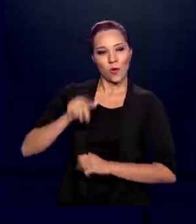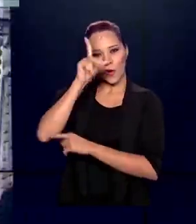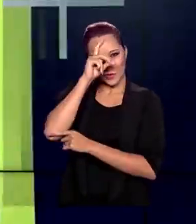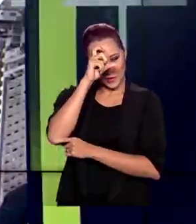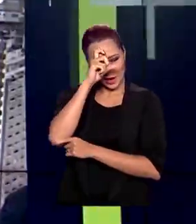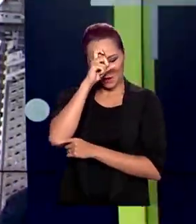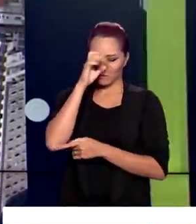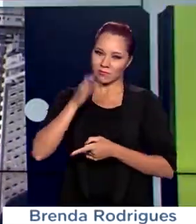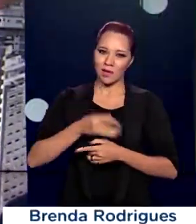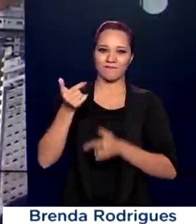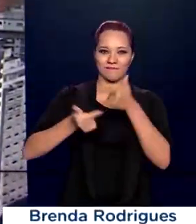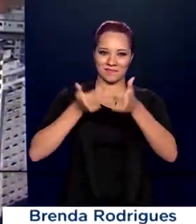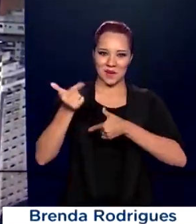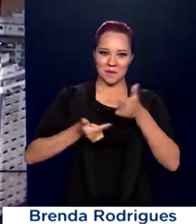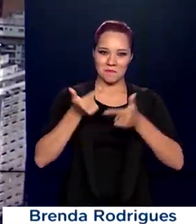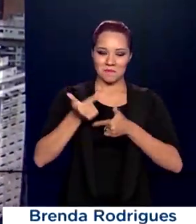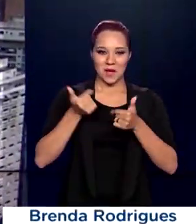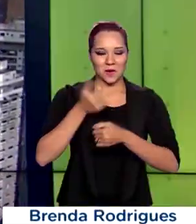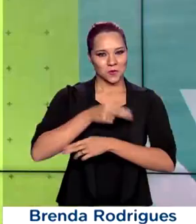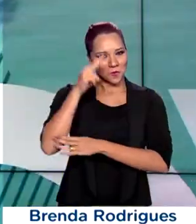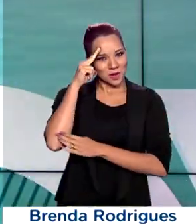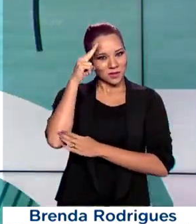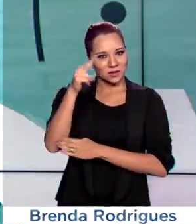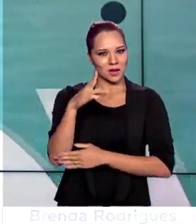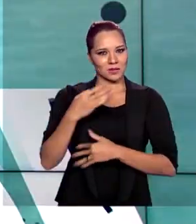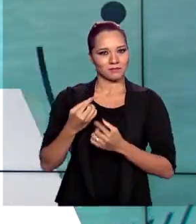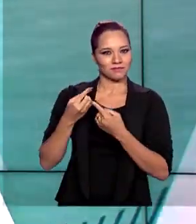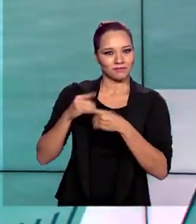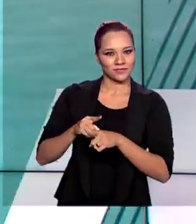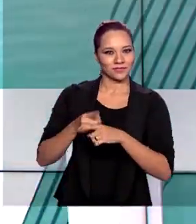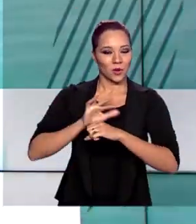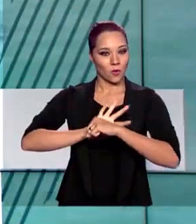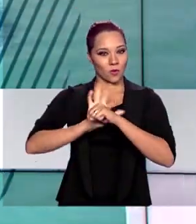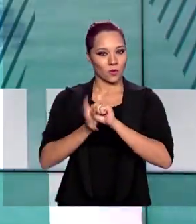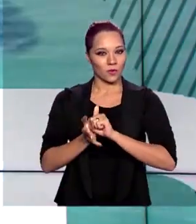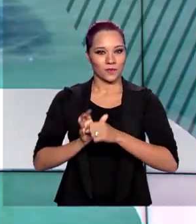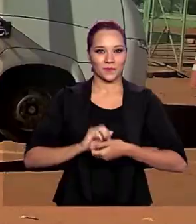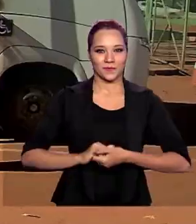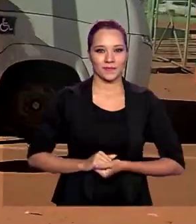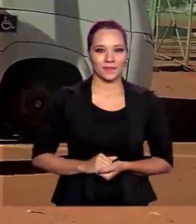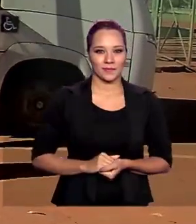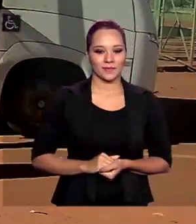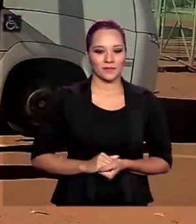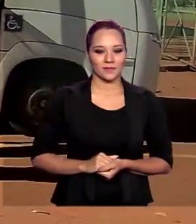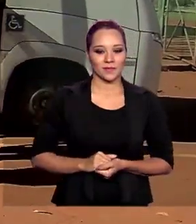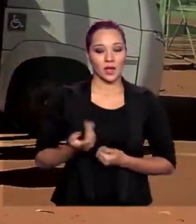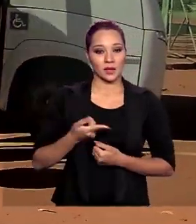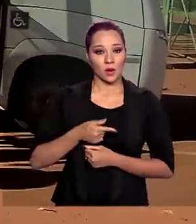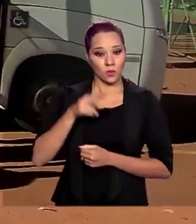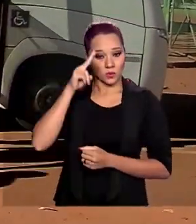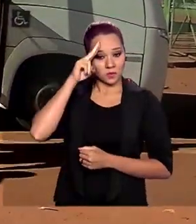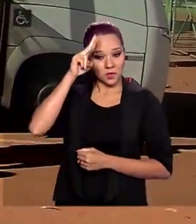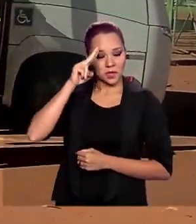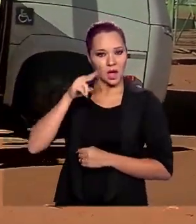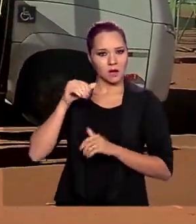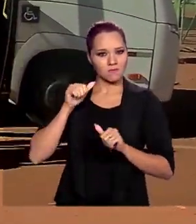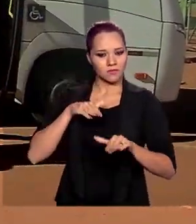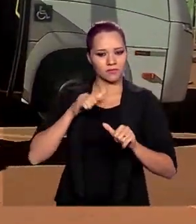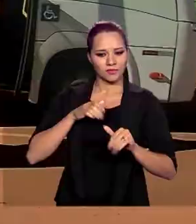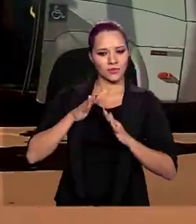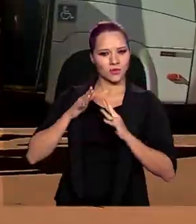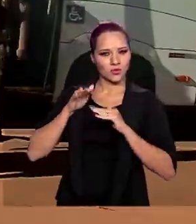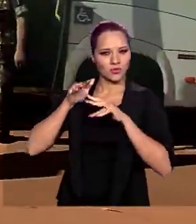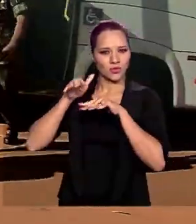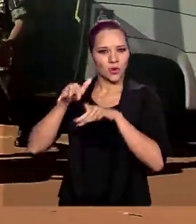são algumas das ações do Exército no enfrentamento à Covid-19. Os militares chegaram cedo ao